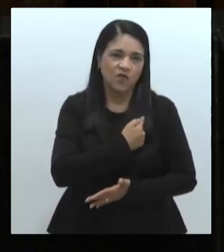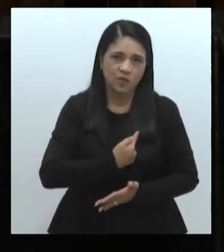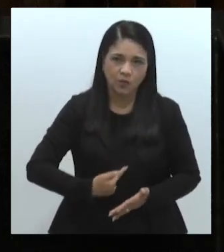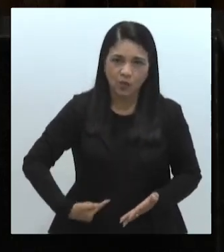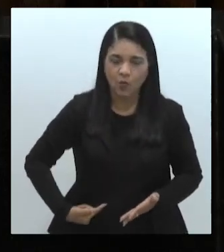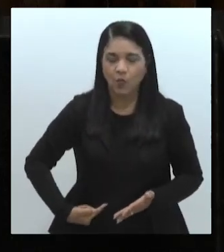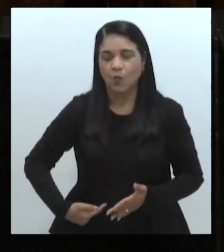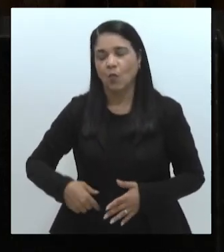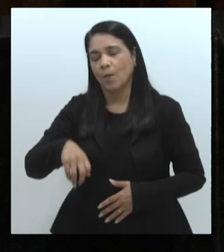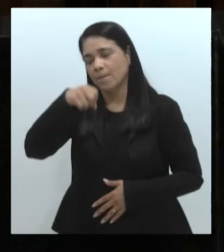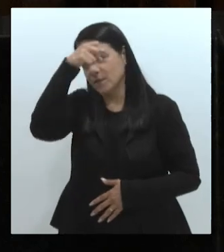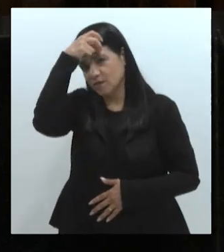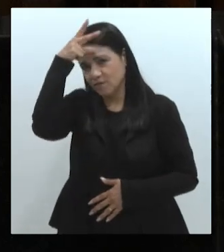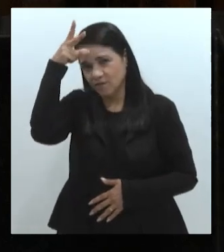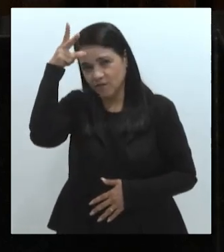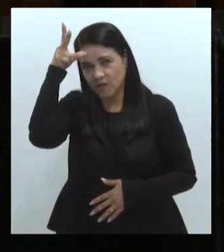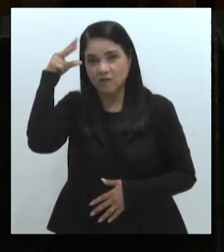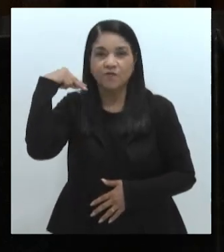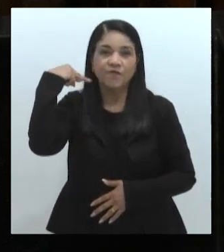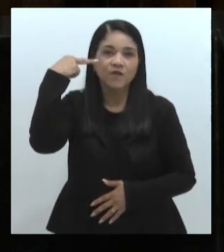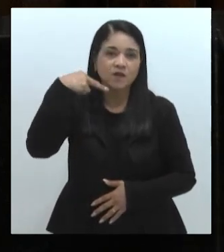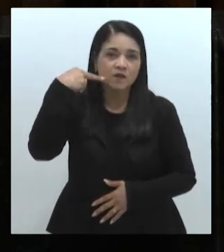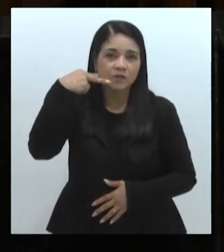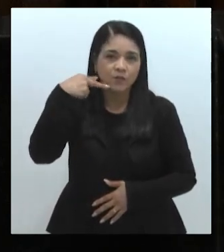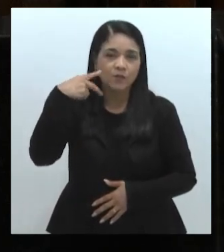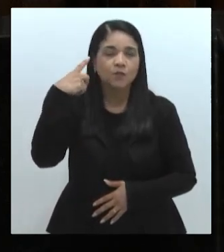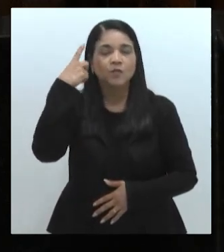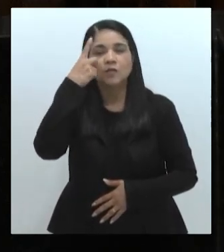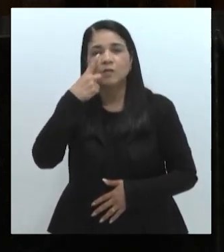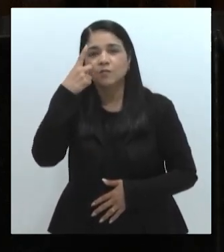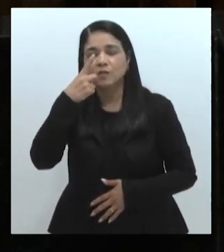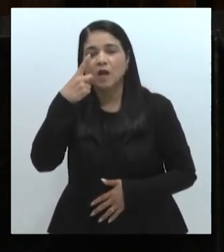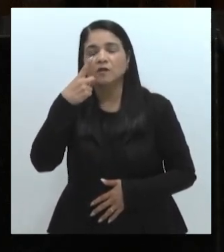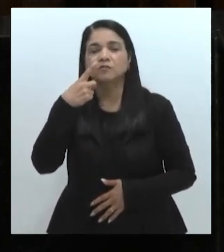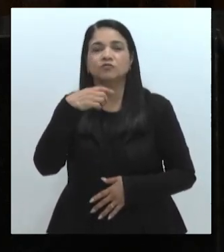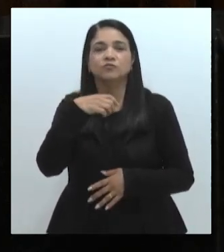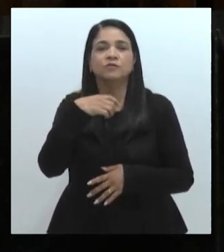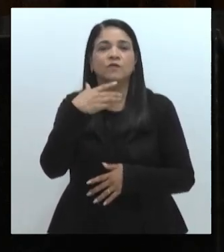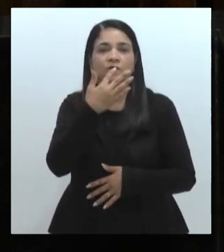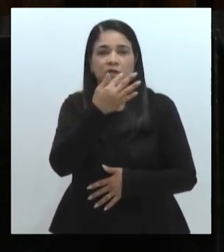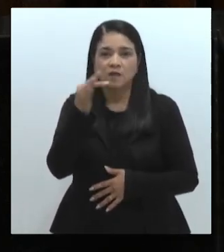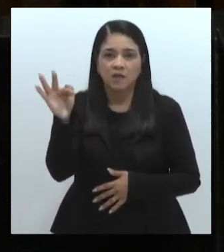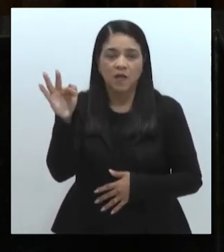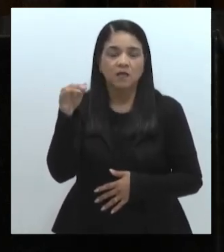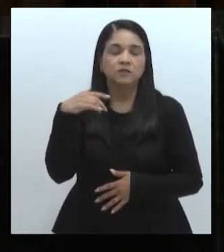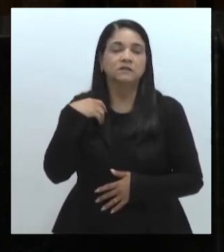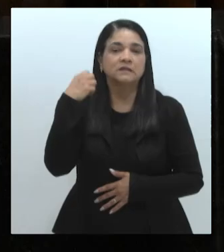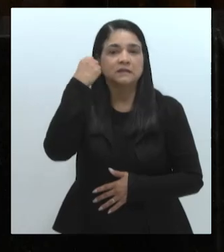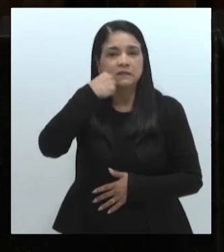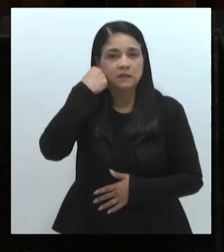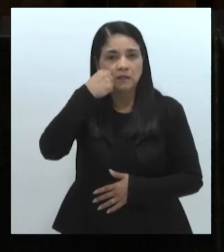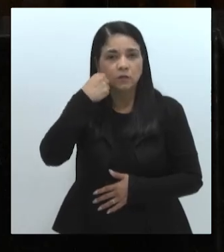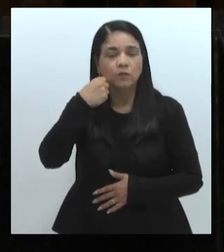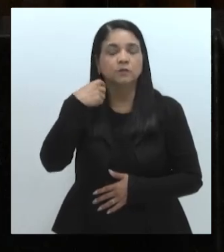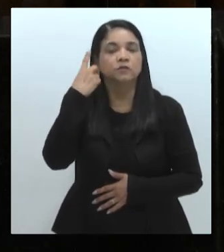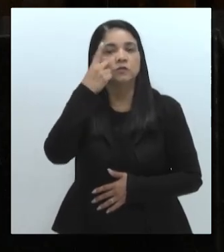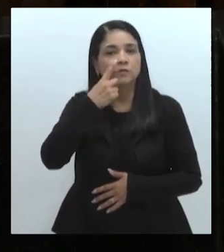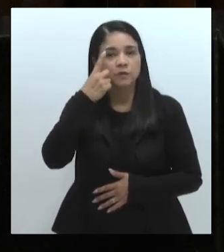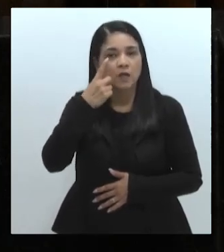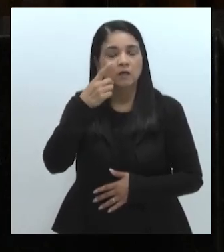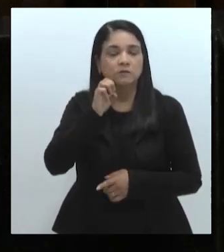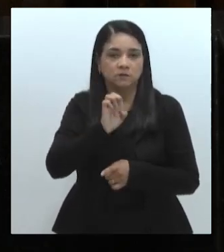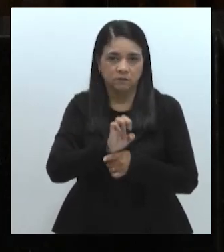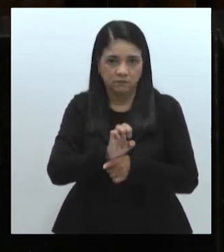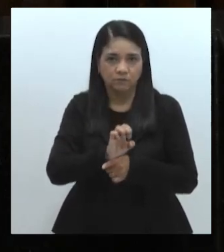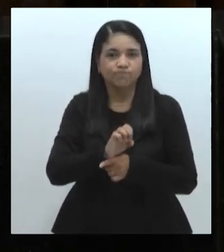governador, prefeitos, vereadores, deputados federais, senadores e deputados estaduais. Porque digo